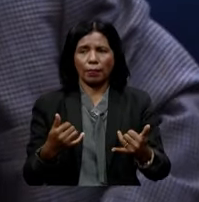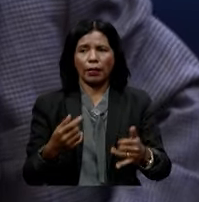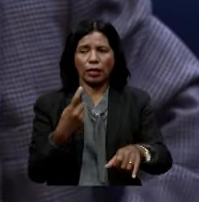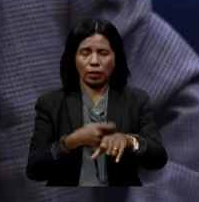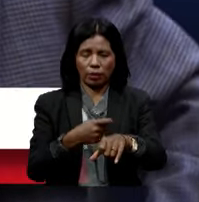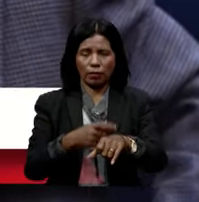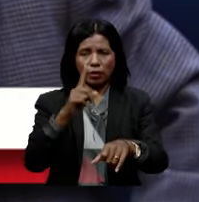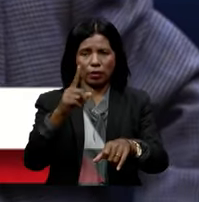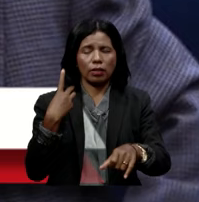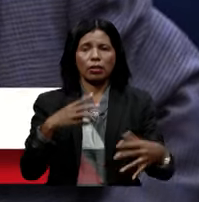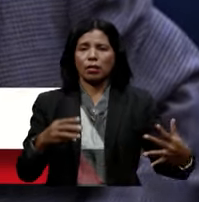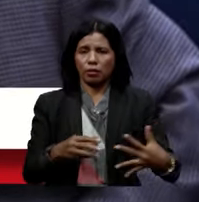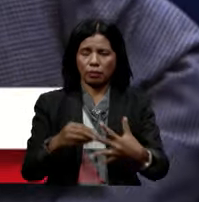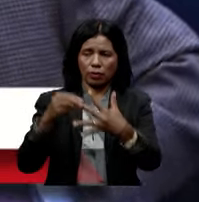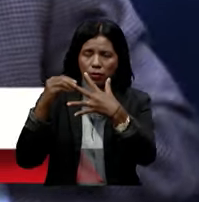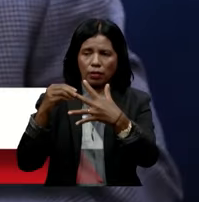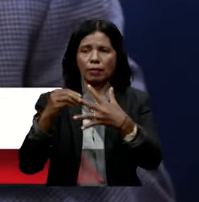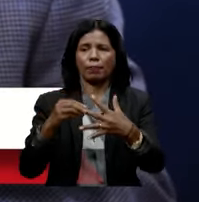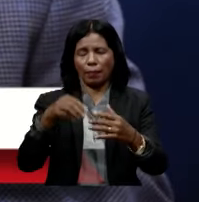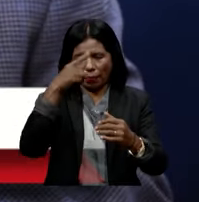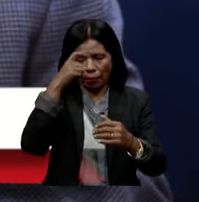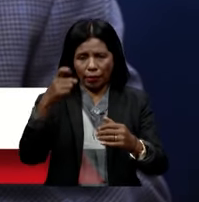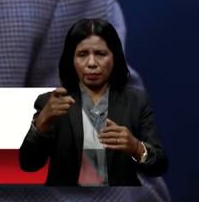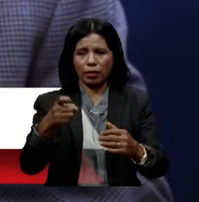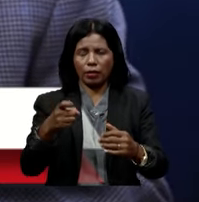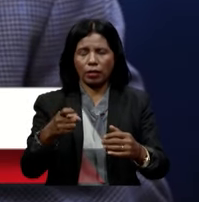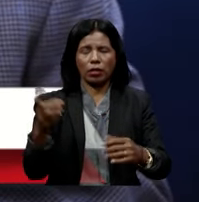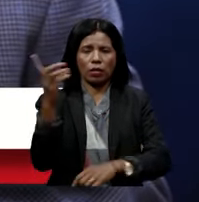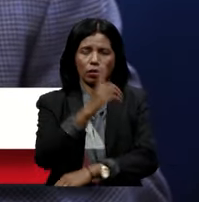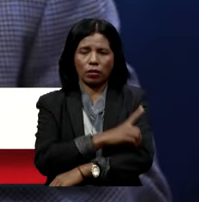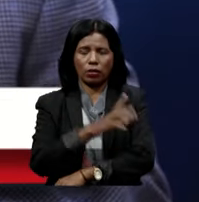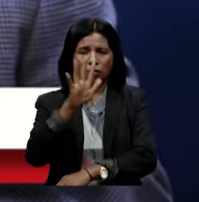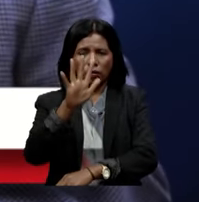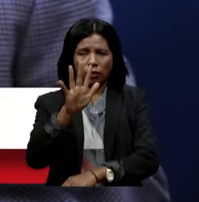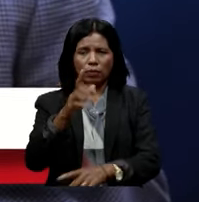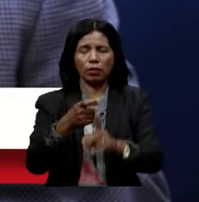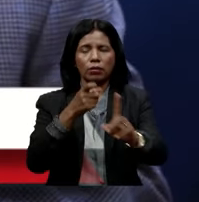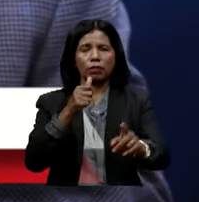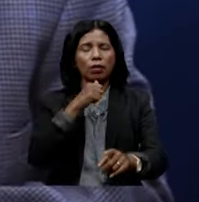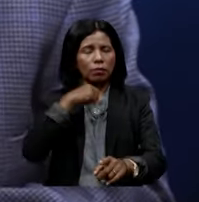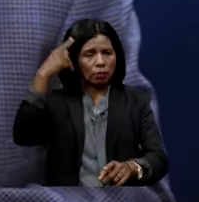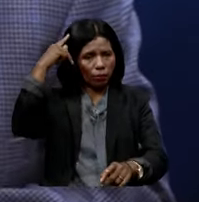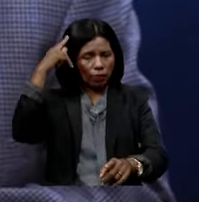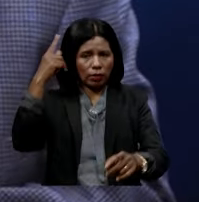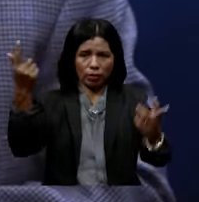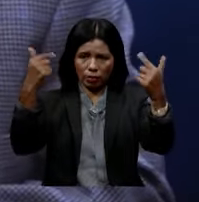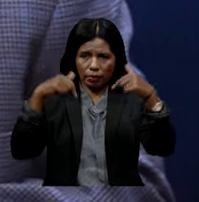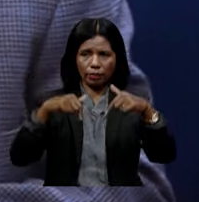aí da neve especial, também foi em Liu Loron Lima, sua santidade, Papa